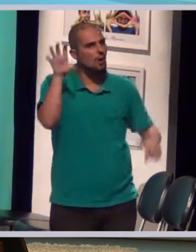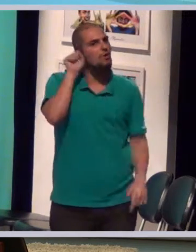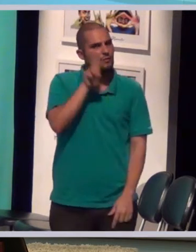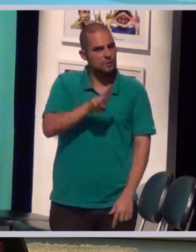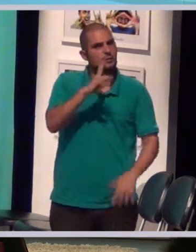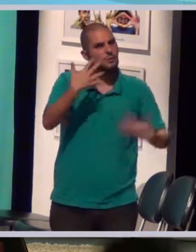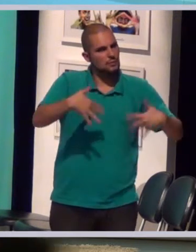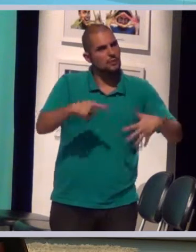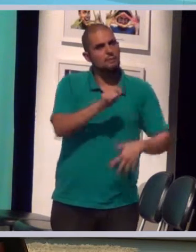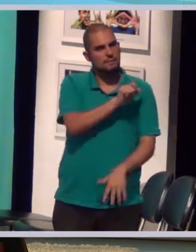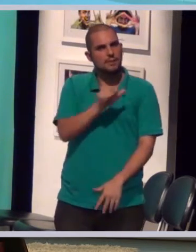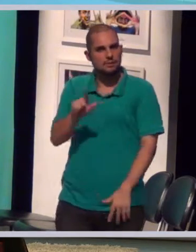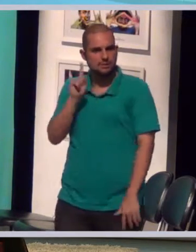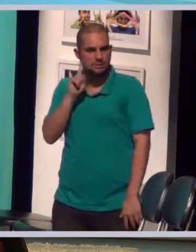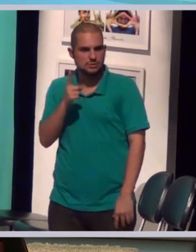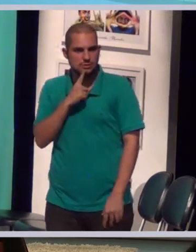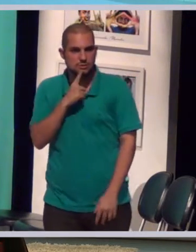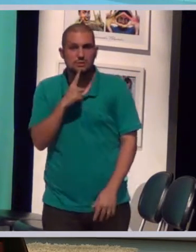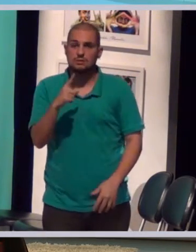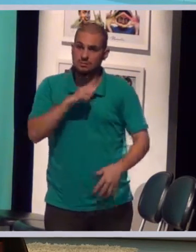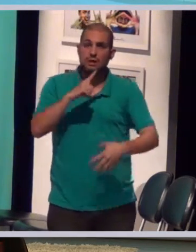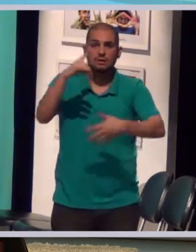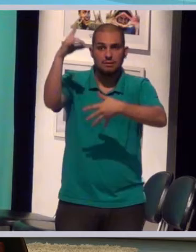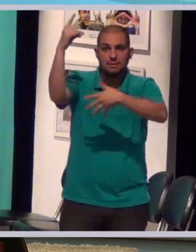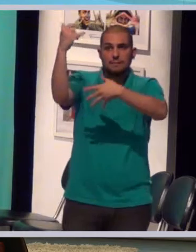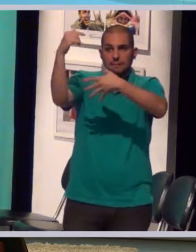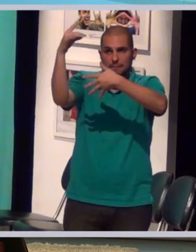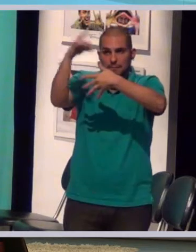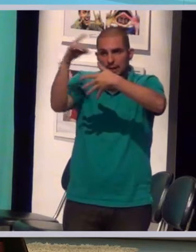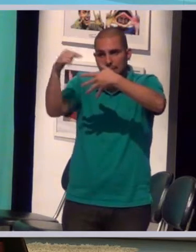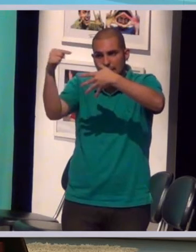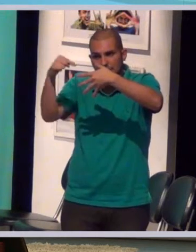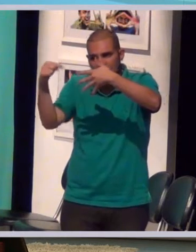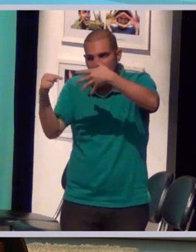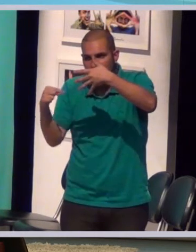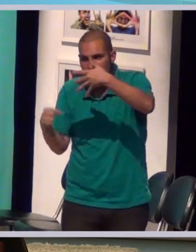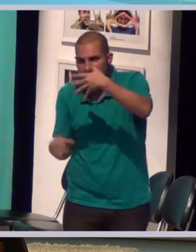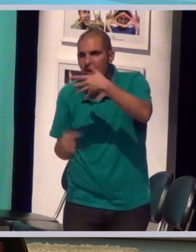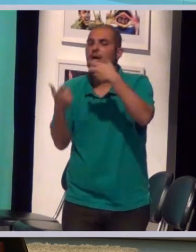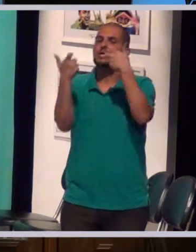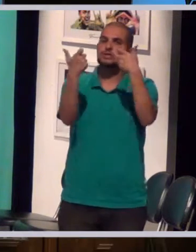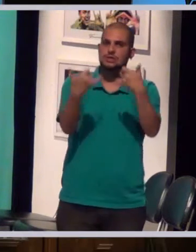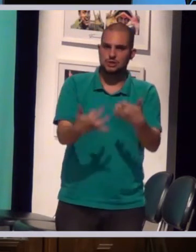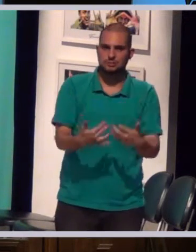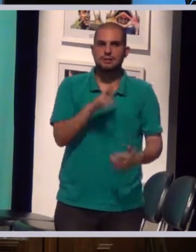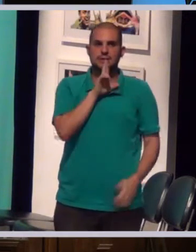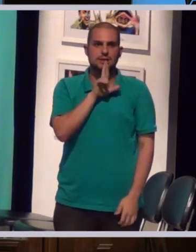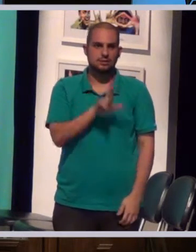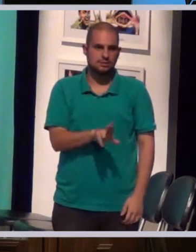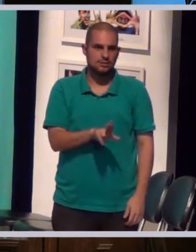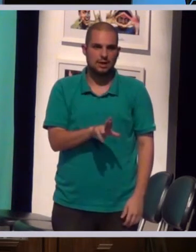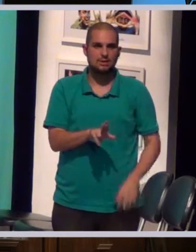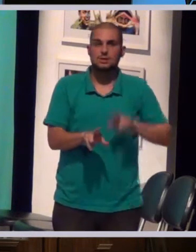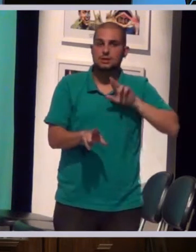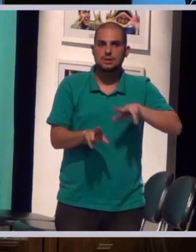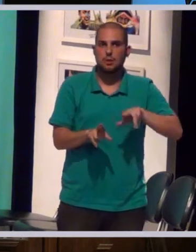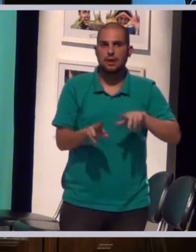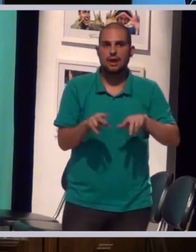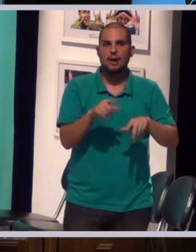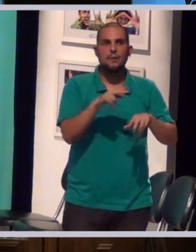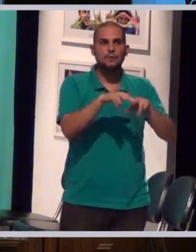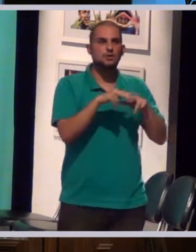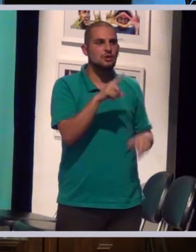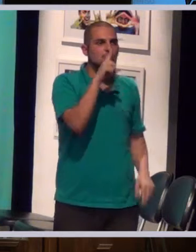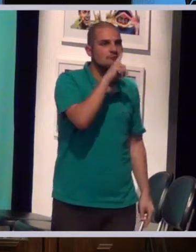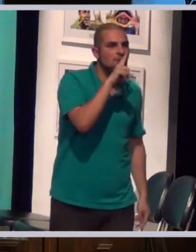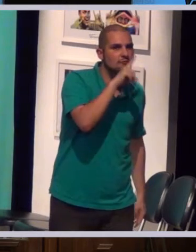Enfim, um corpo enorme de argumentos que explicam esse desempenho, não em função de um déficit, mas em